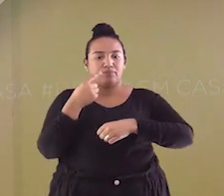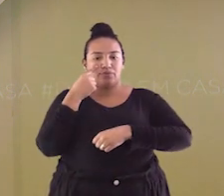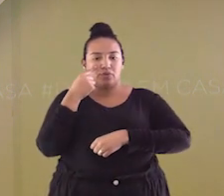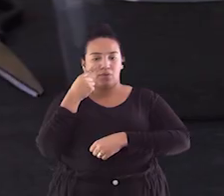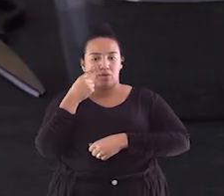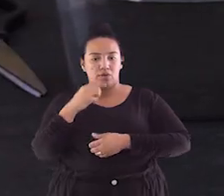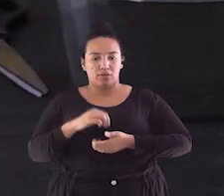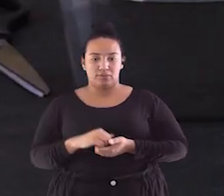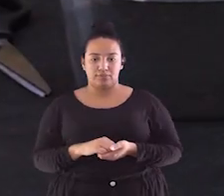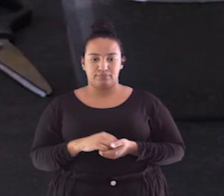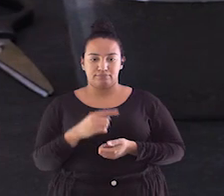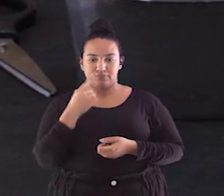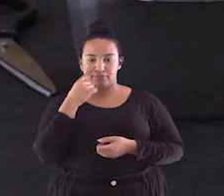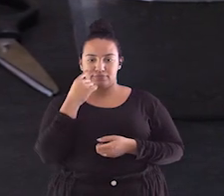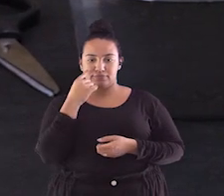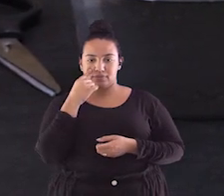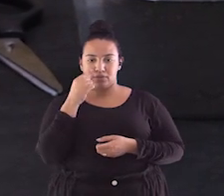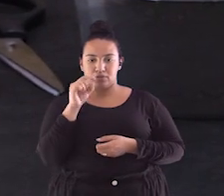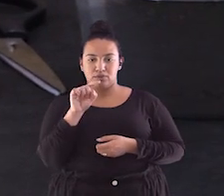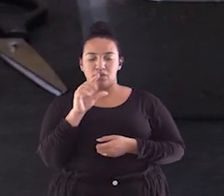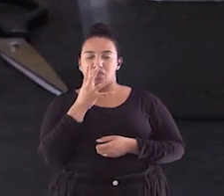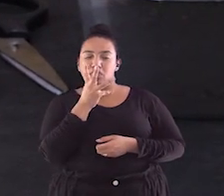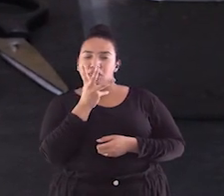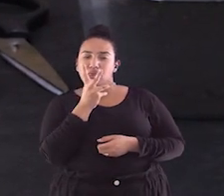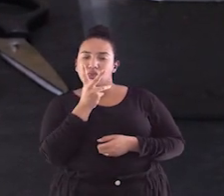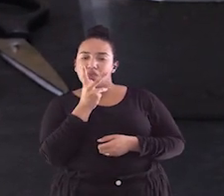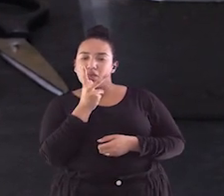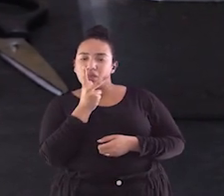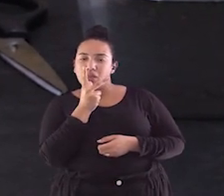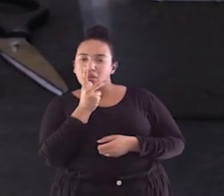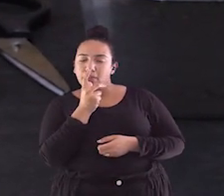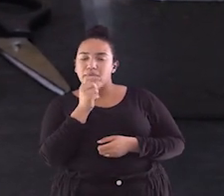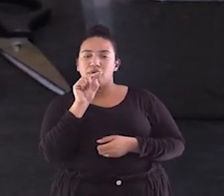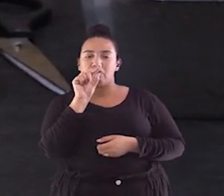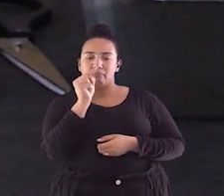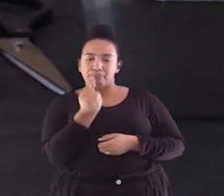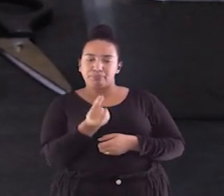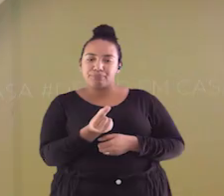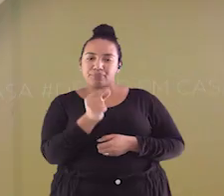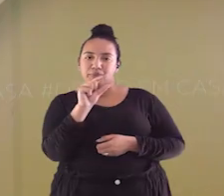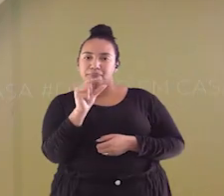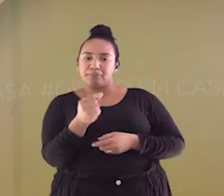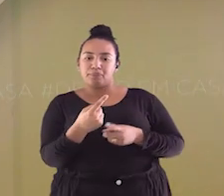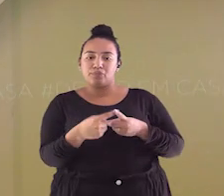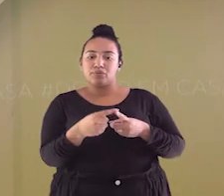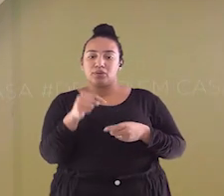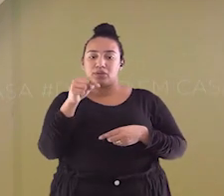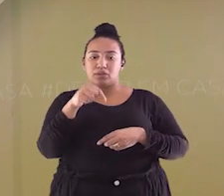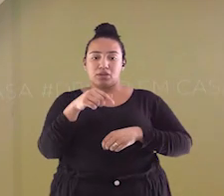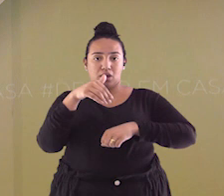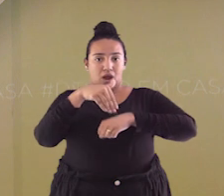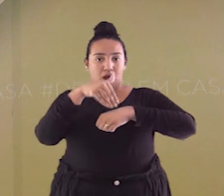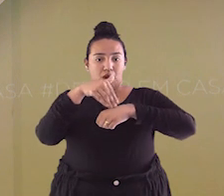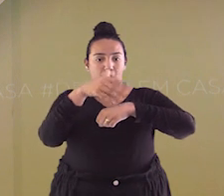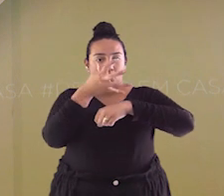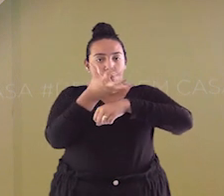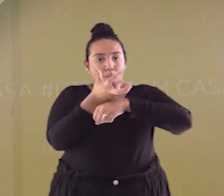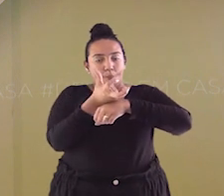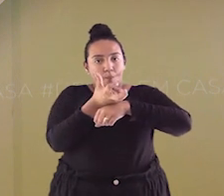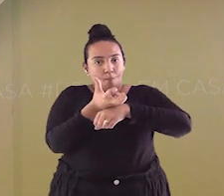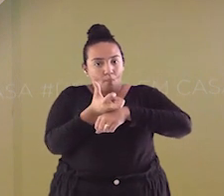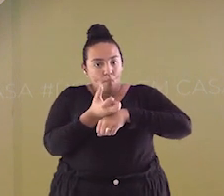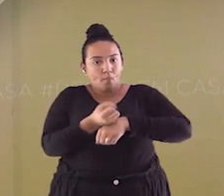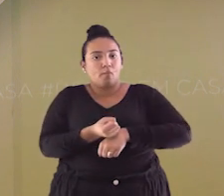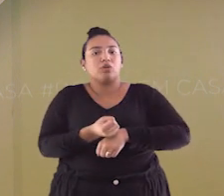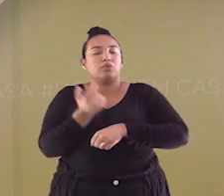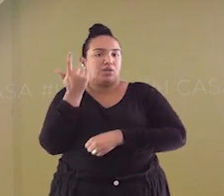a pingar, olha como vocês estão observando. Só que ele vai demorar um pouquinho mais, tá bom? Porque o solo umífero ele retém água e ele